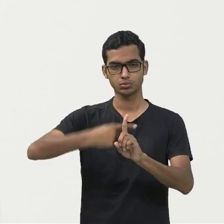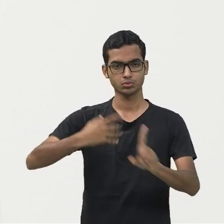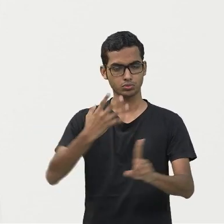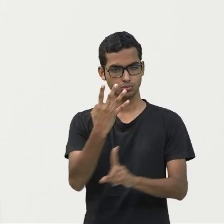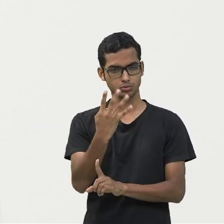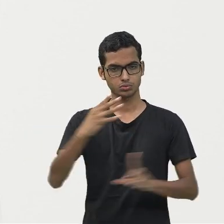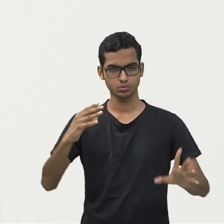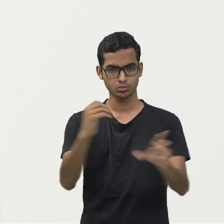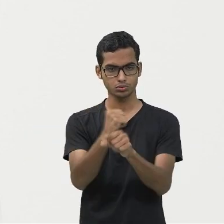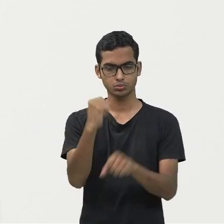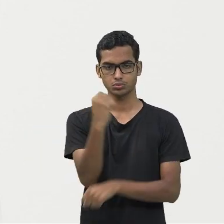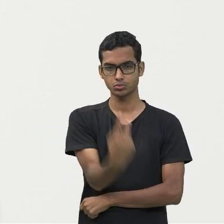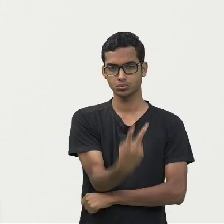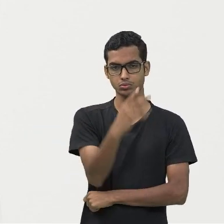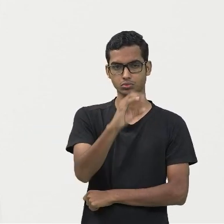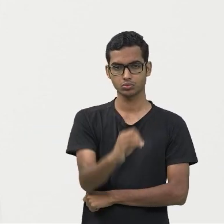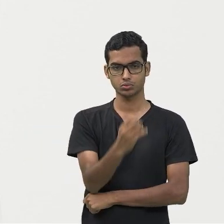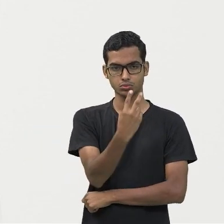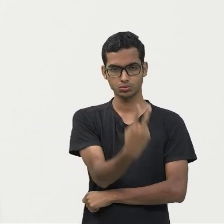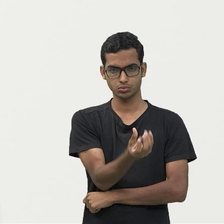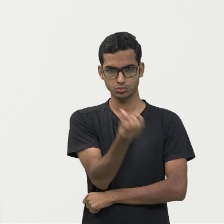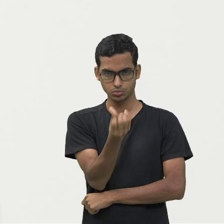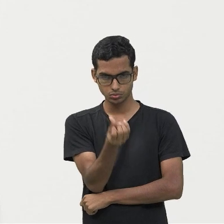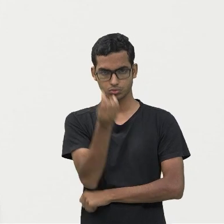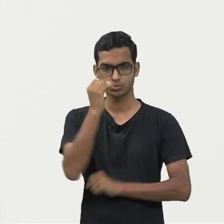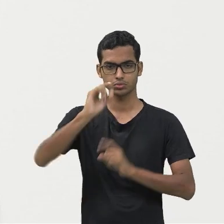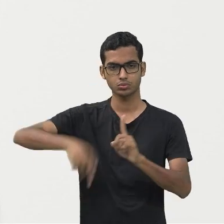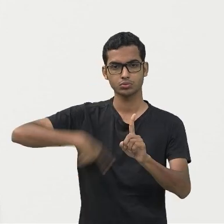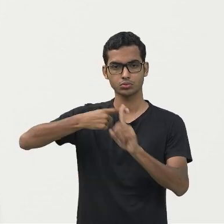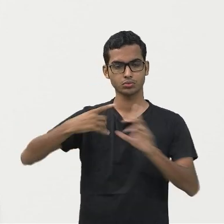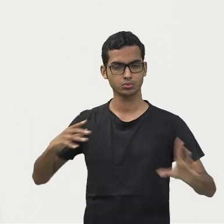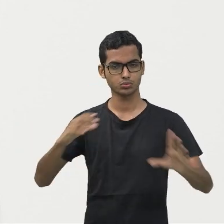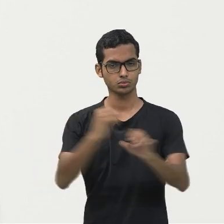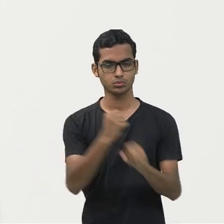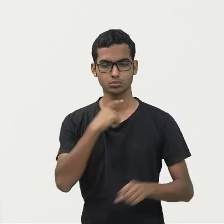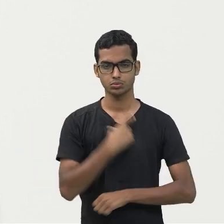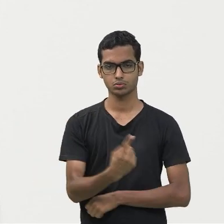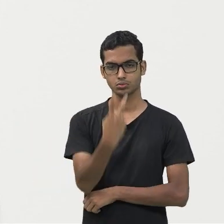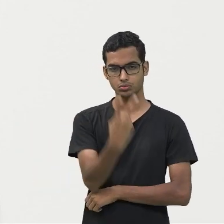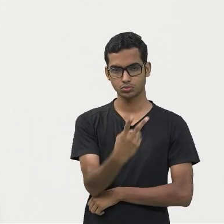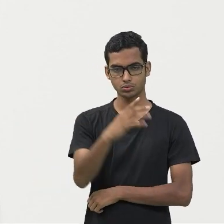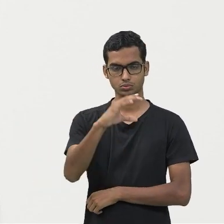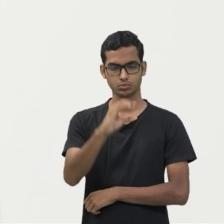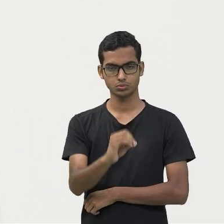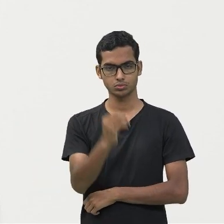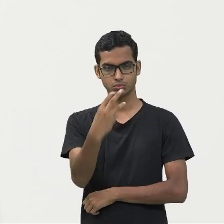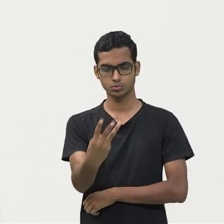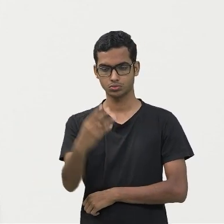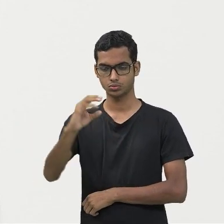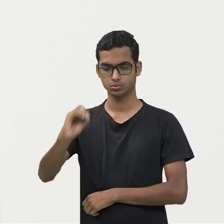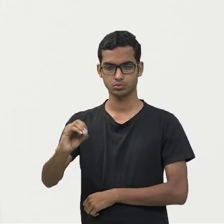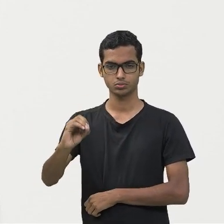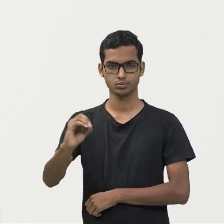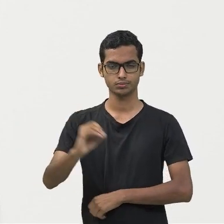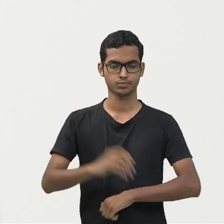nossa próxima Copa, e mais 4, né, a nossa Copa no ano de